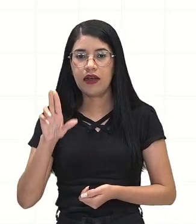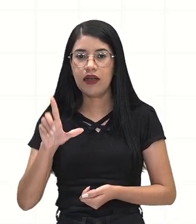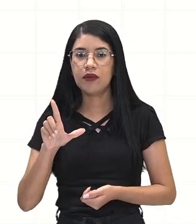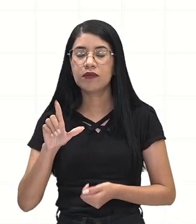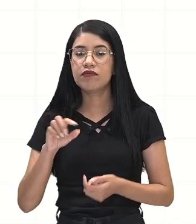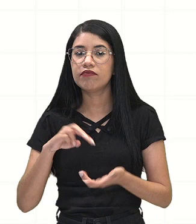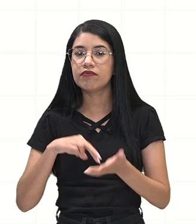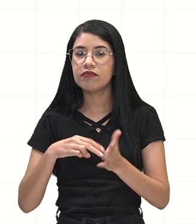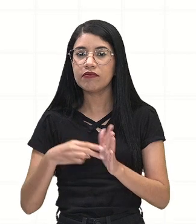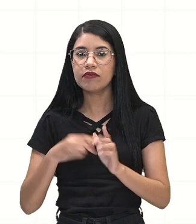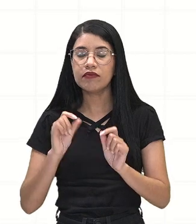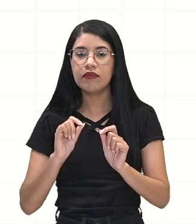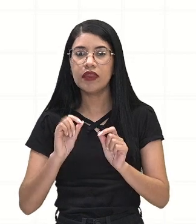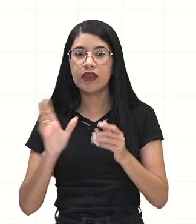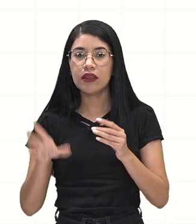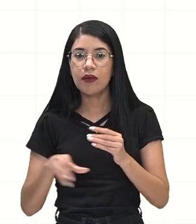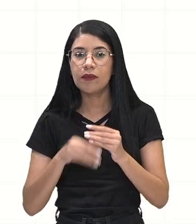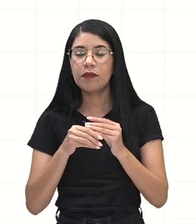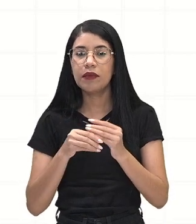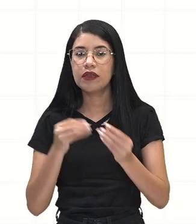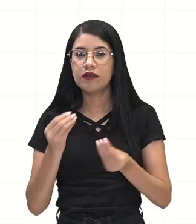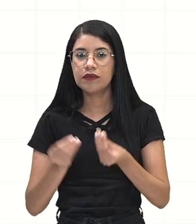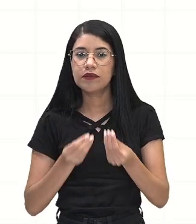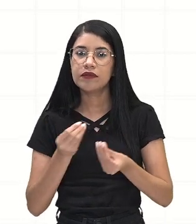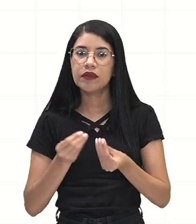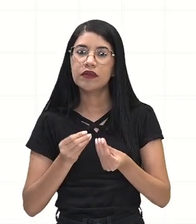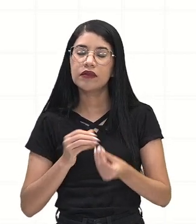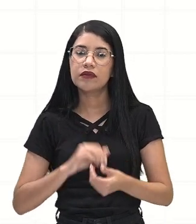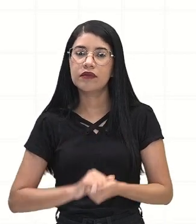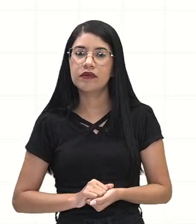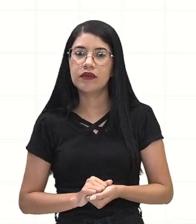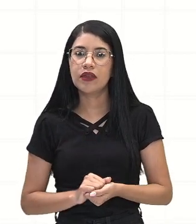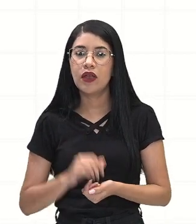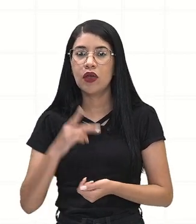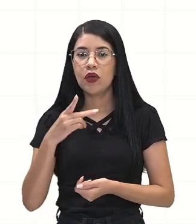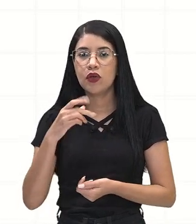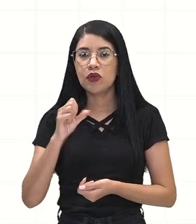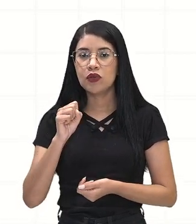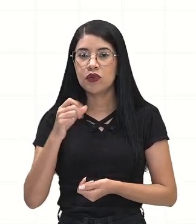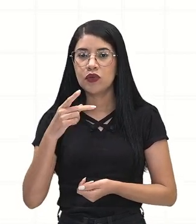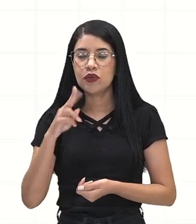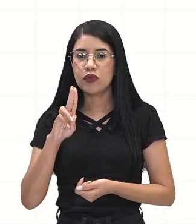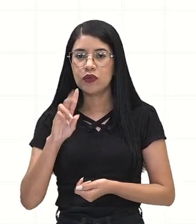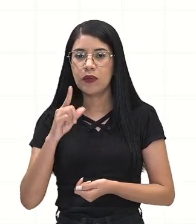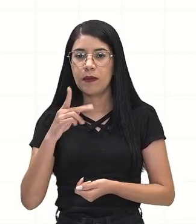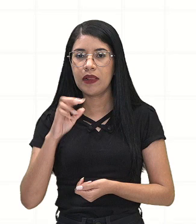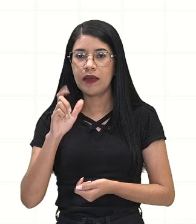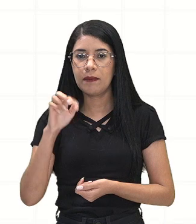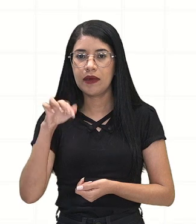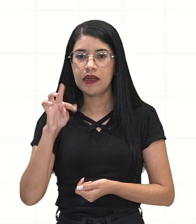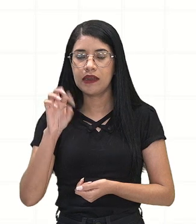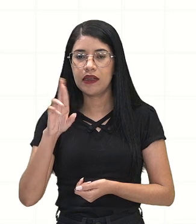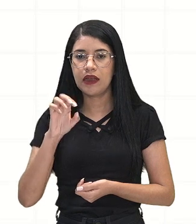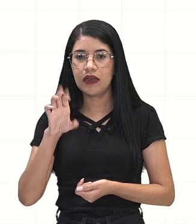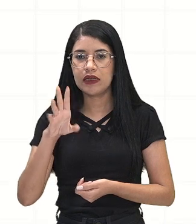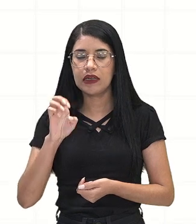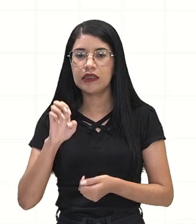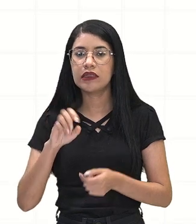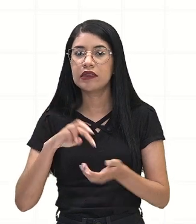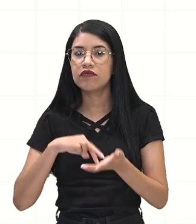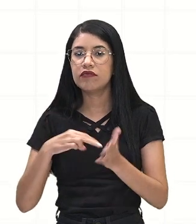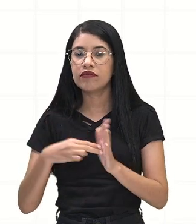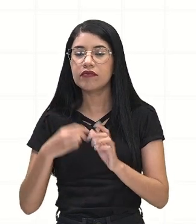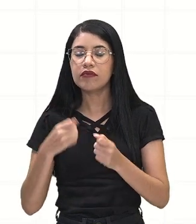são suplementares. O que significa ângulos serem suplementares? A soma tem